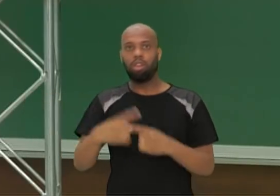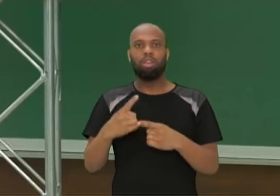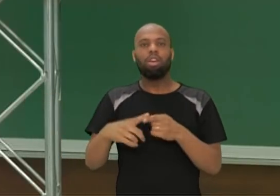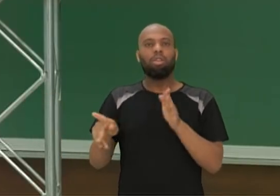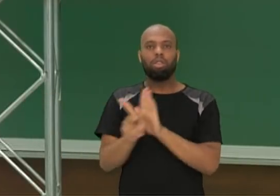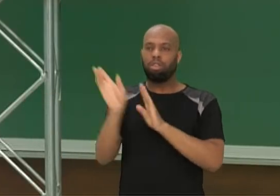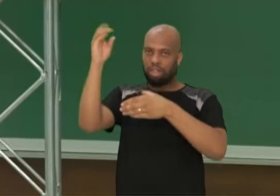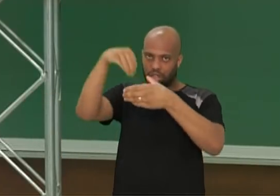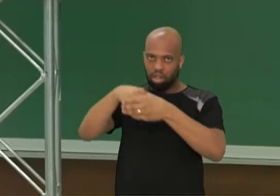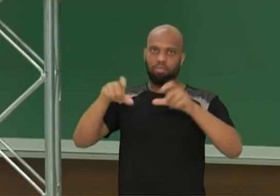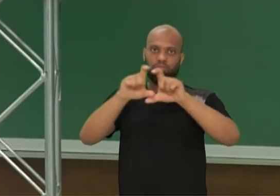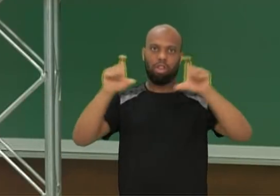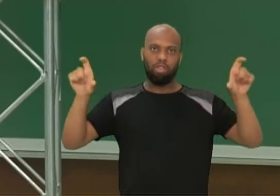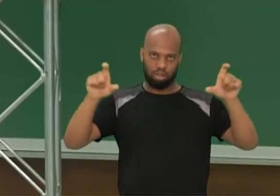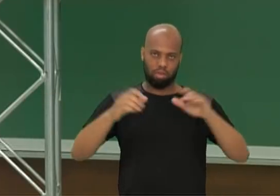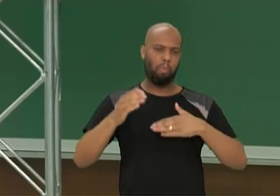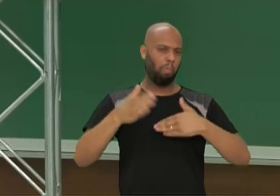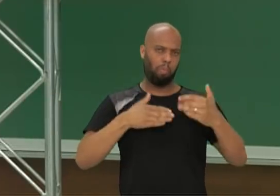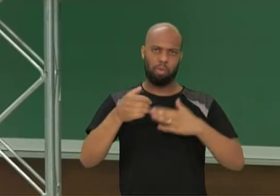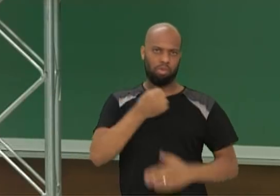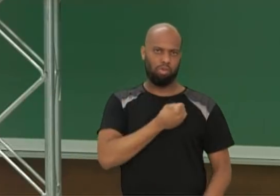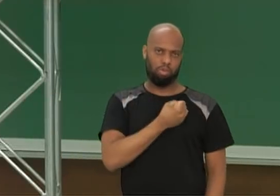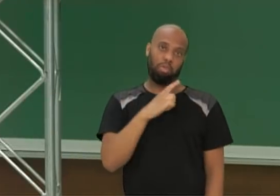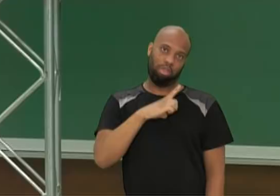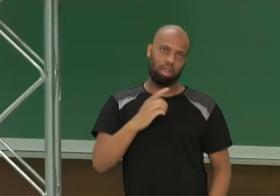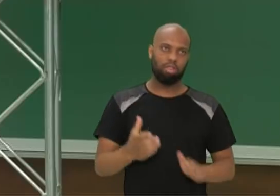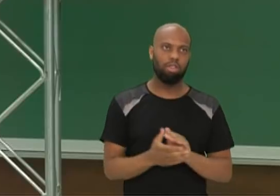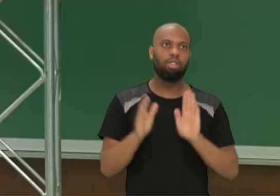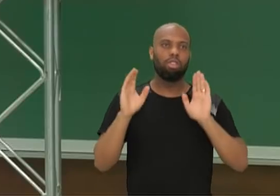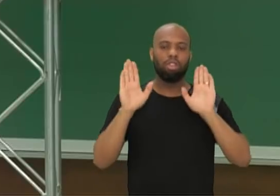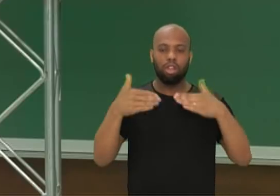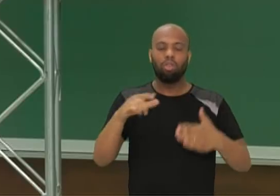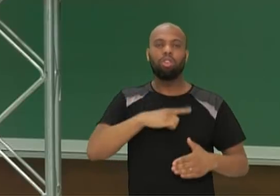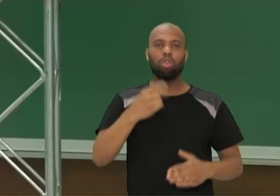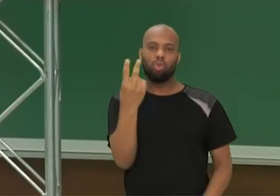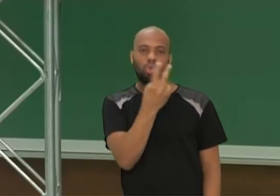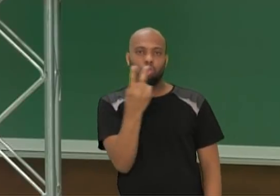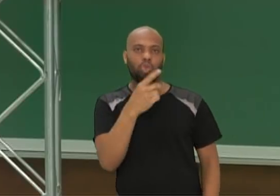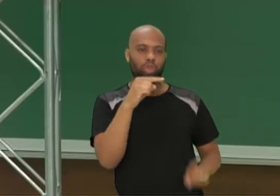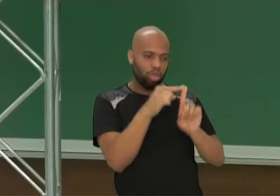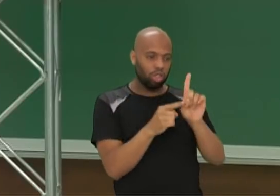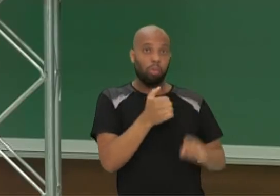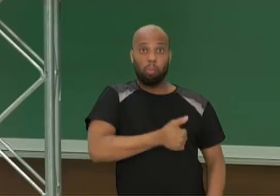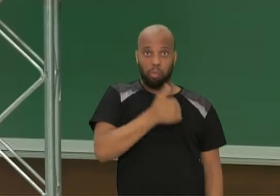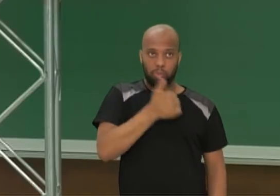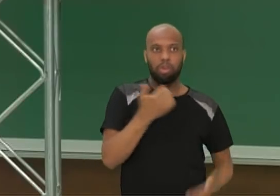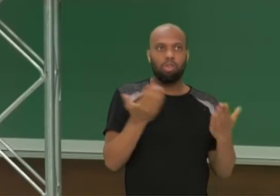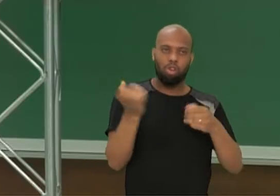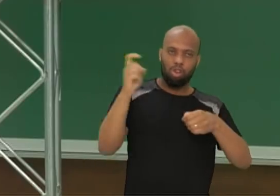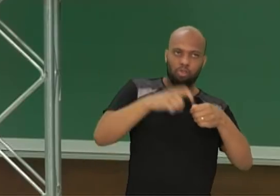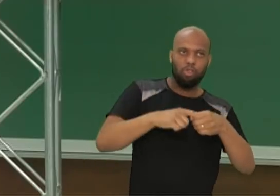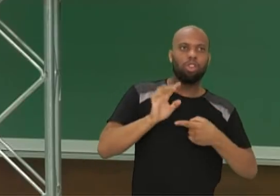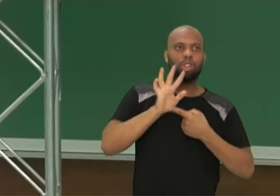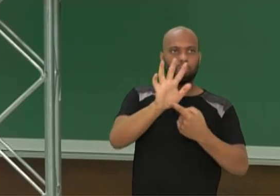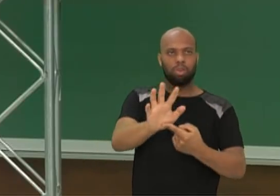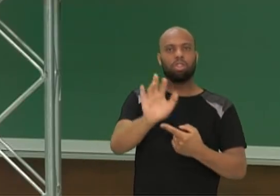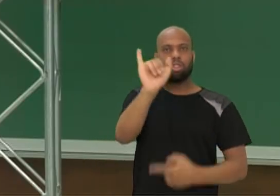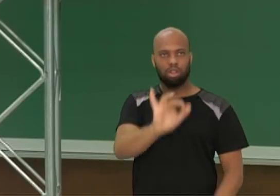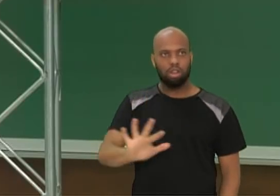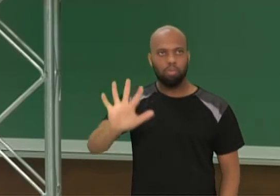na equação, tá? Então, aqui nós temos os dois casos. O primeiro, vou voltar um pouquinho só para mudar a